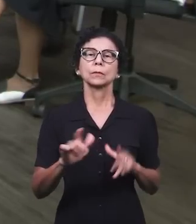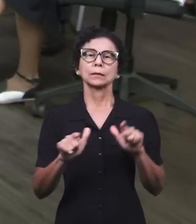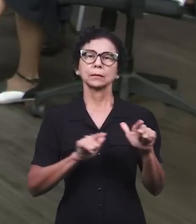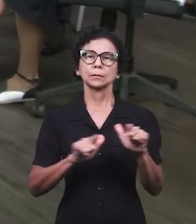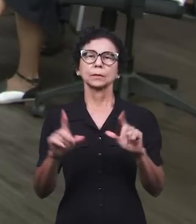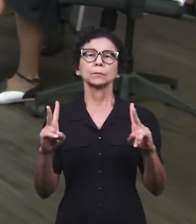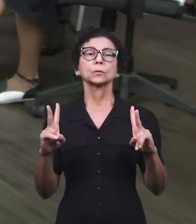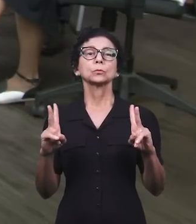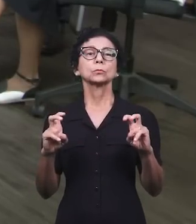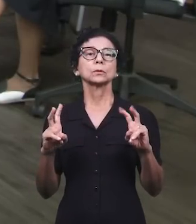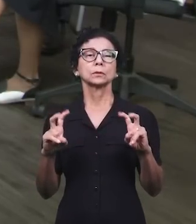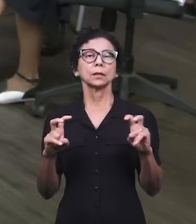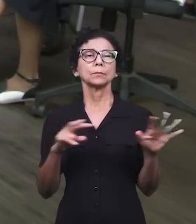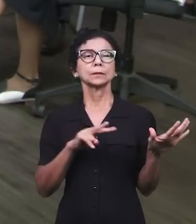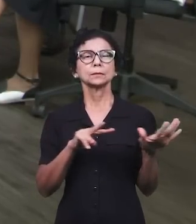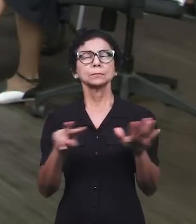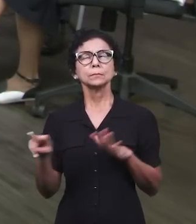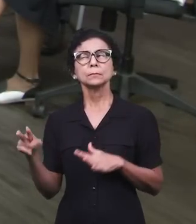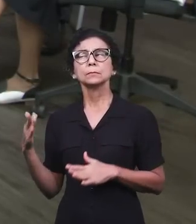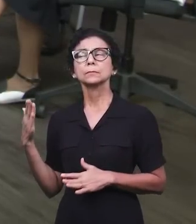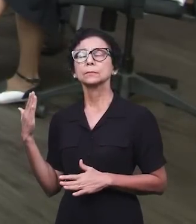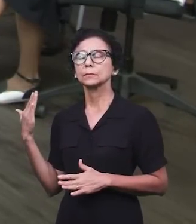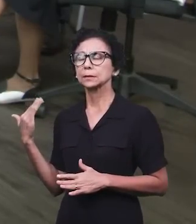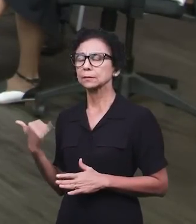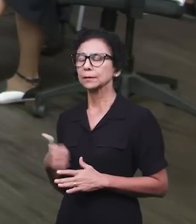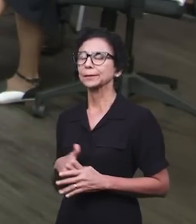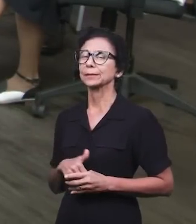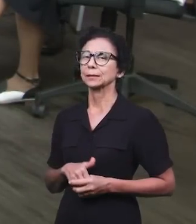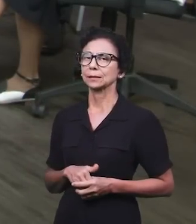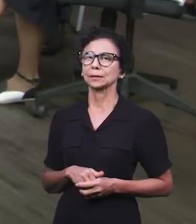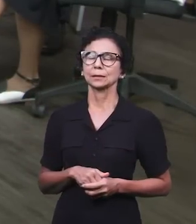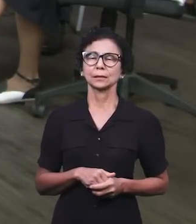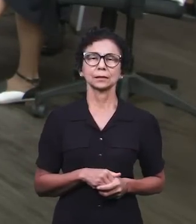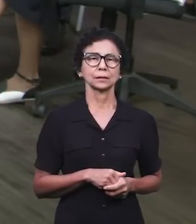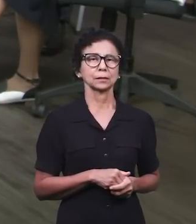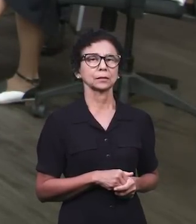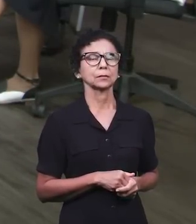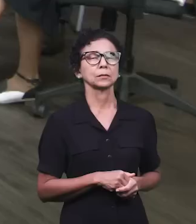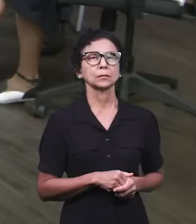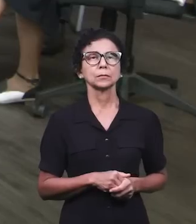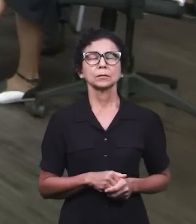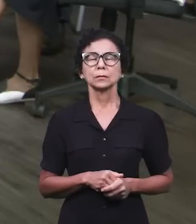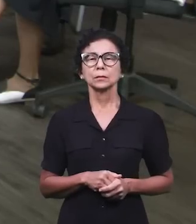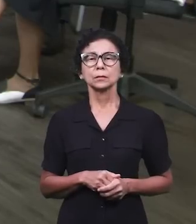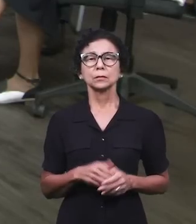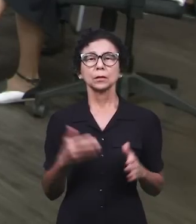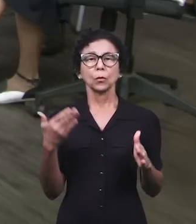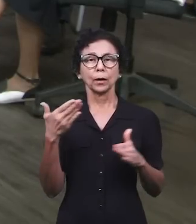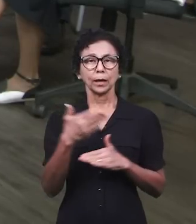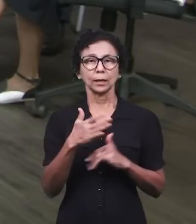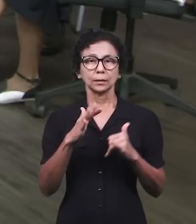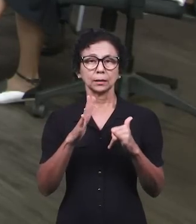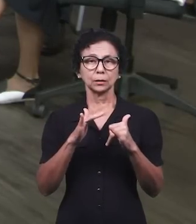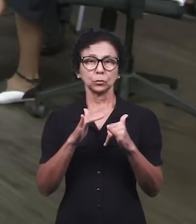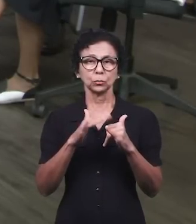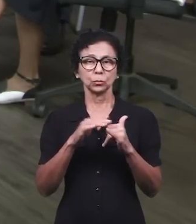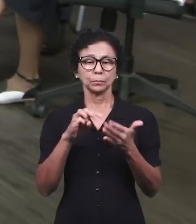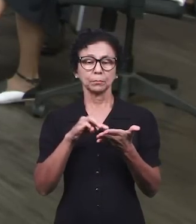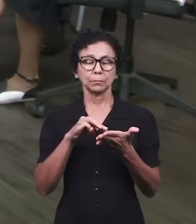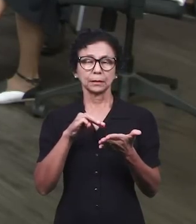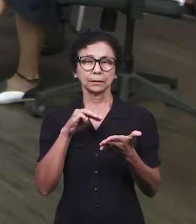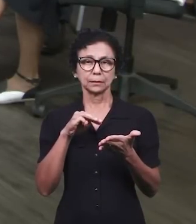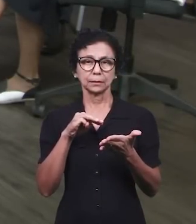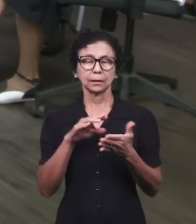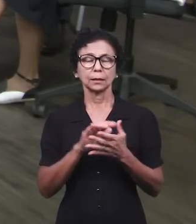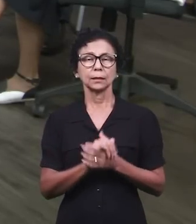mesmo tema que nós começamos na semana passada. Quer assistir esse programa com outros temas? Vai lá no canal da Igreja Cristã Maranata no YouTube,